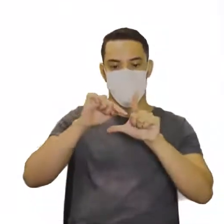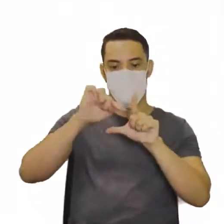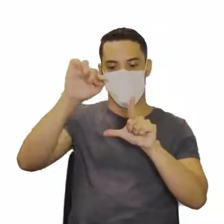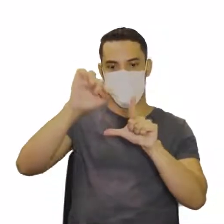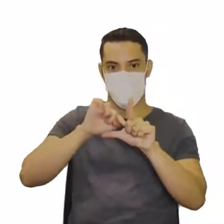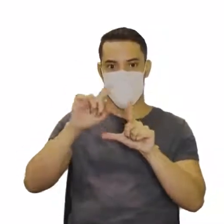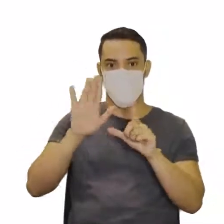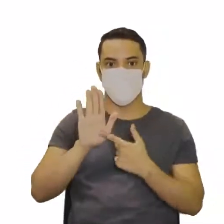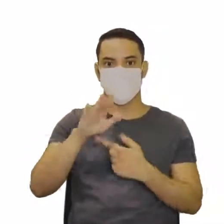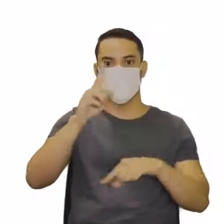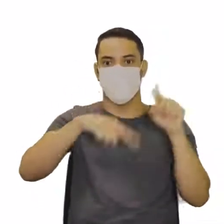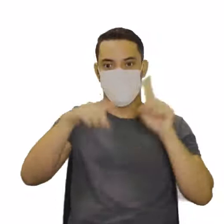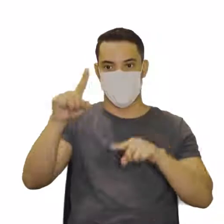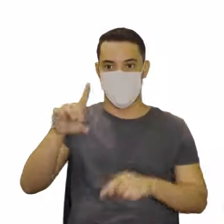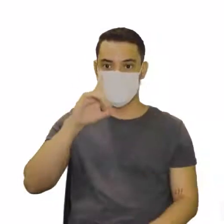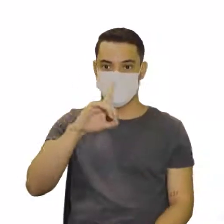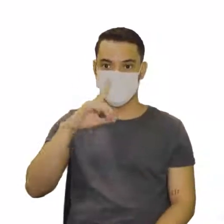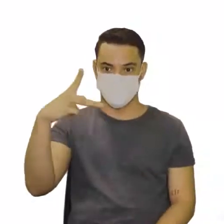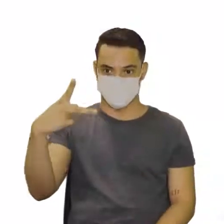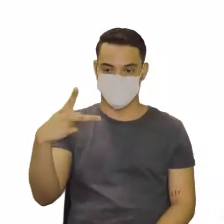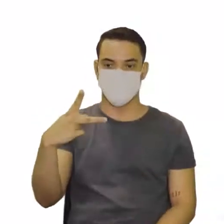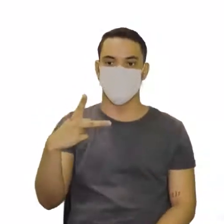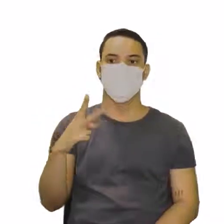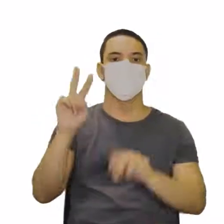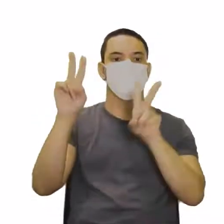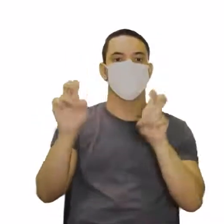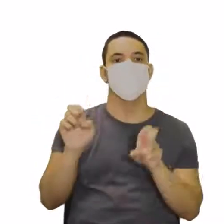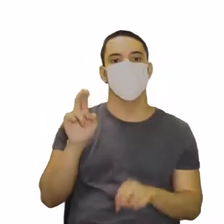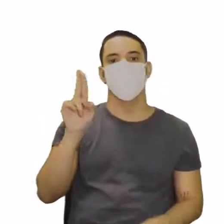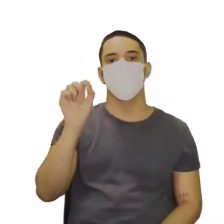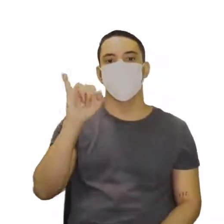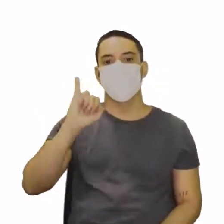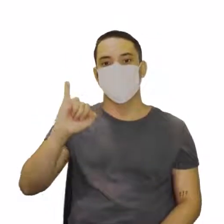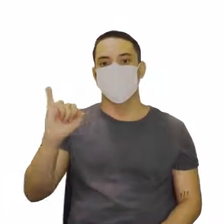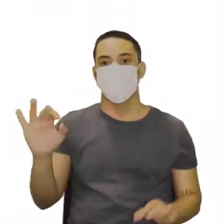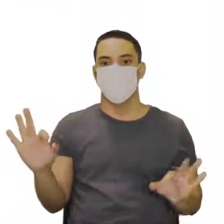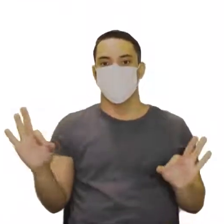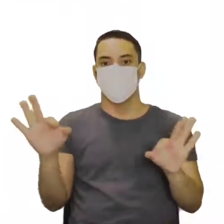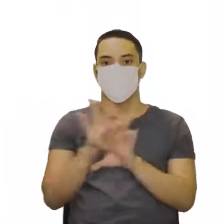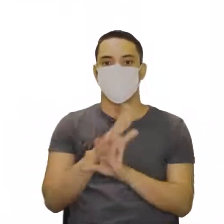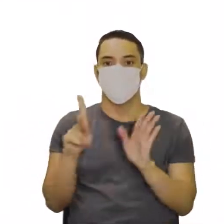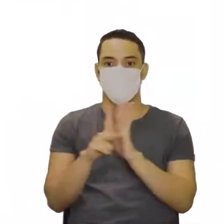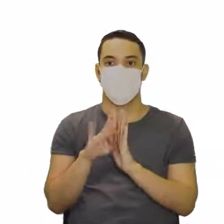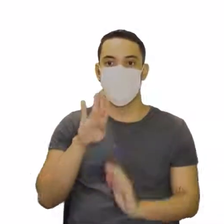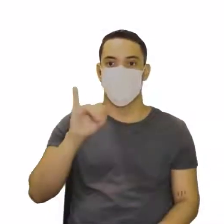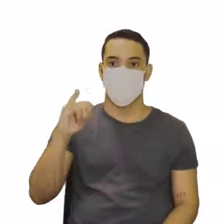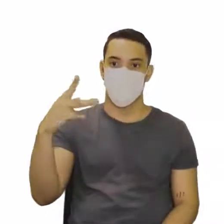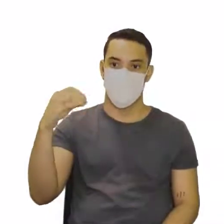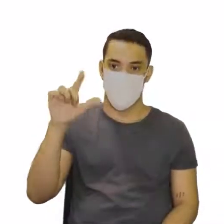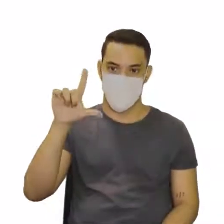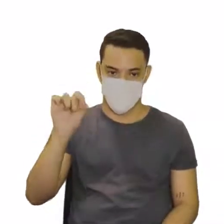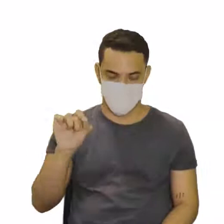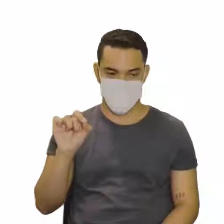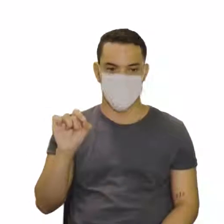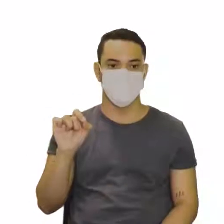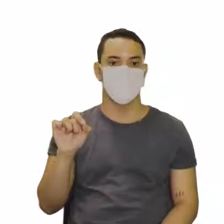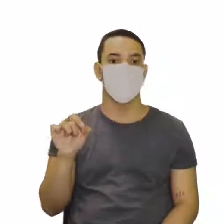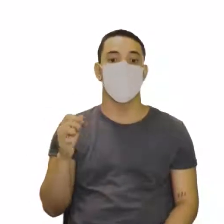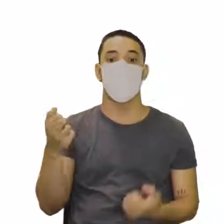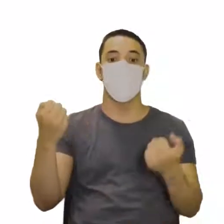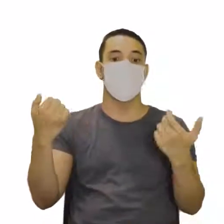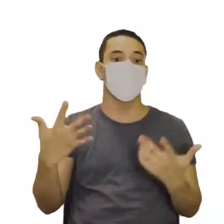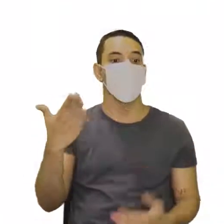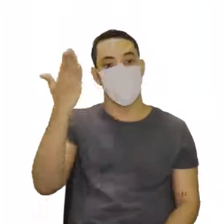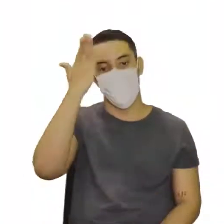representa a variação da DDP em relação à corrente I entre os terminais de um bipolo, ok? Determine